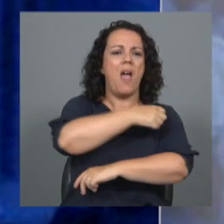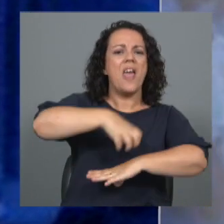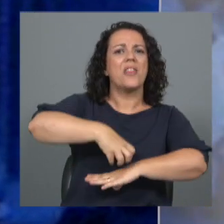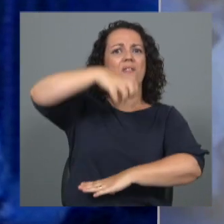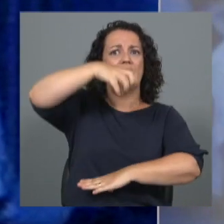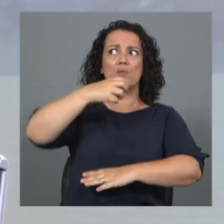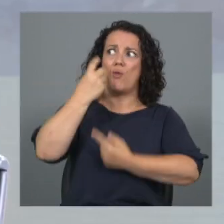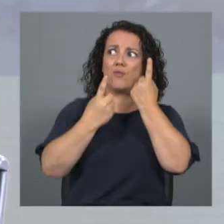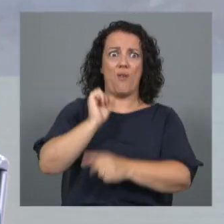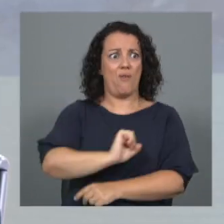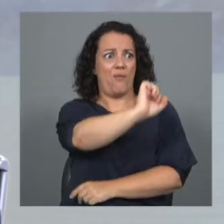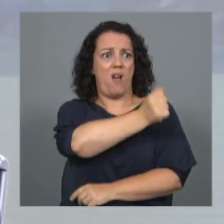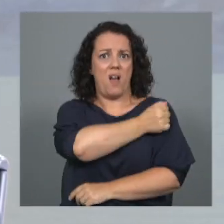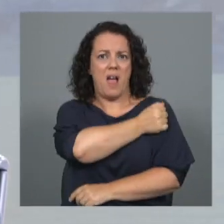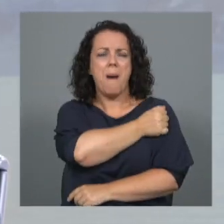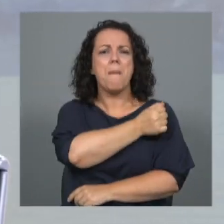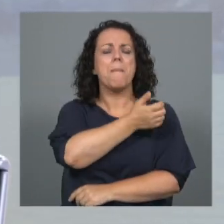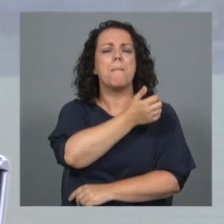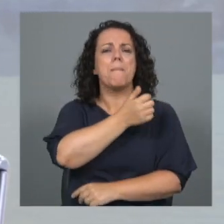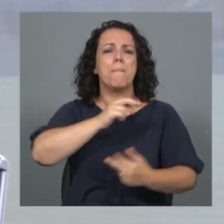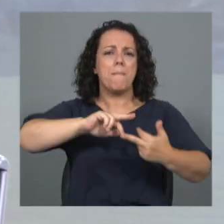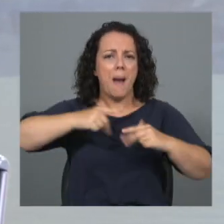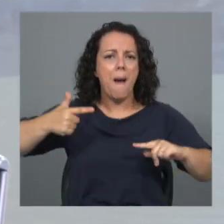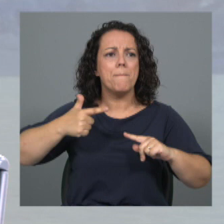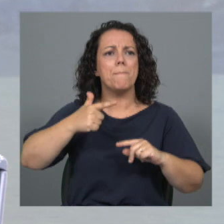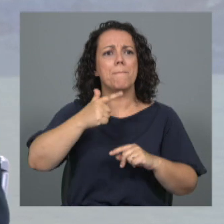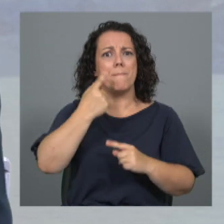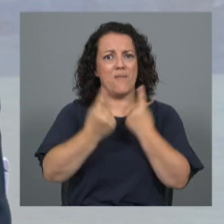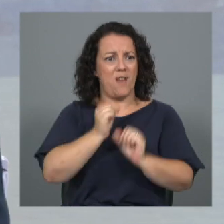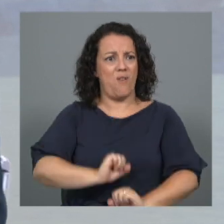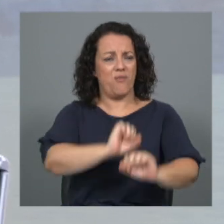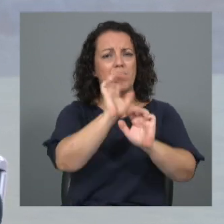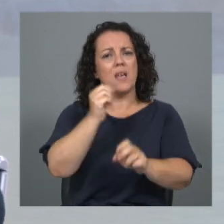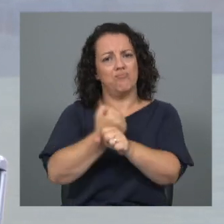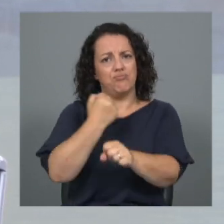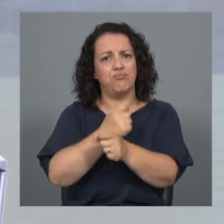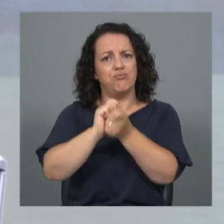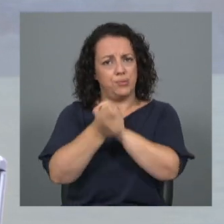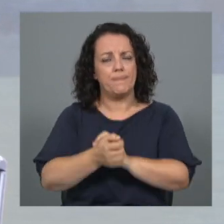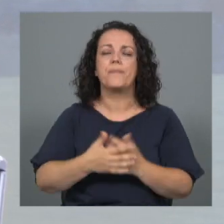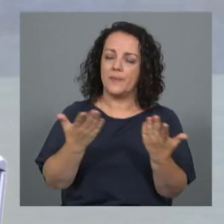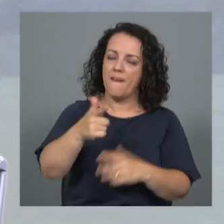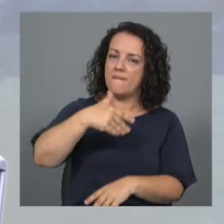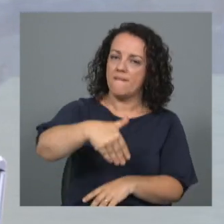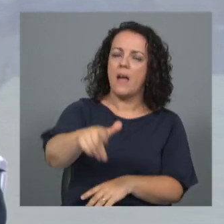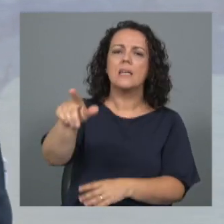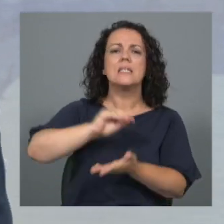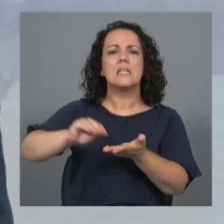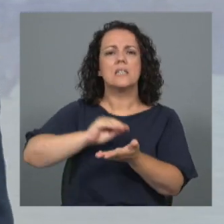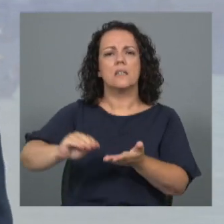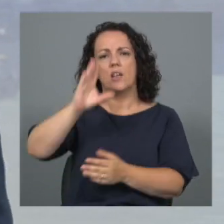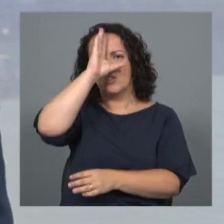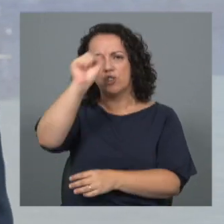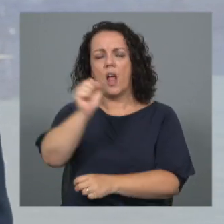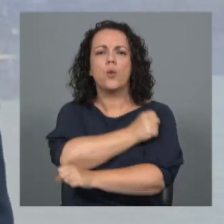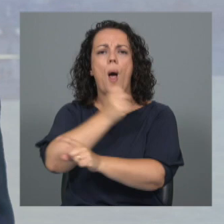pertencem? Efetivamente, é isso que vai acontecer. O Instituto da Habitação, da Secretaria de Estado da Habitação,